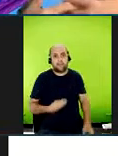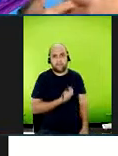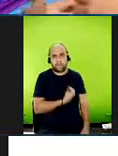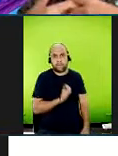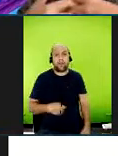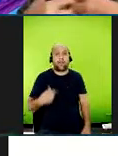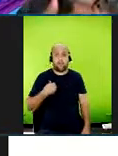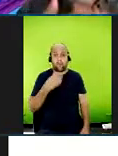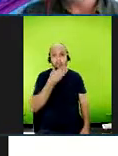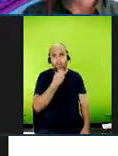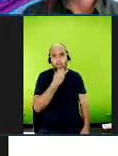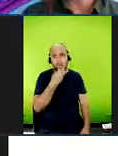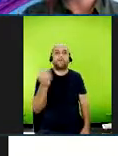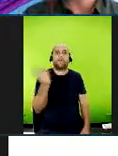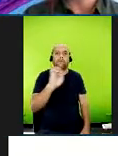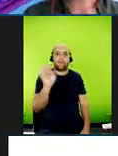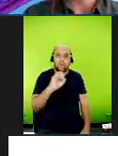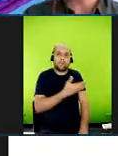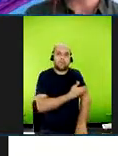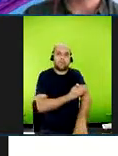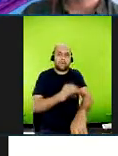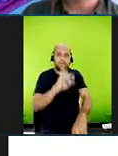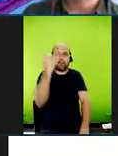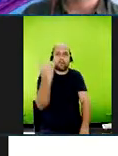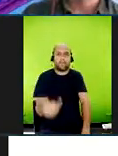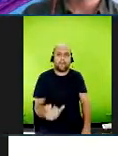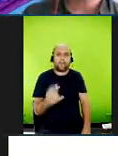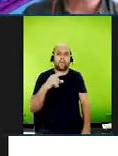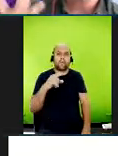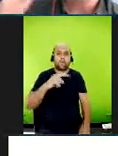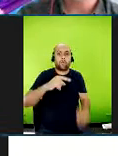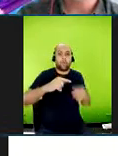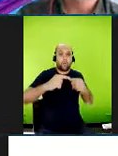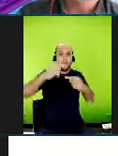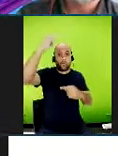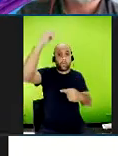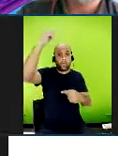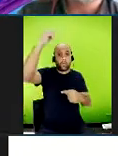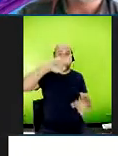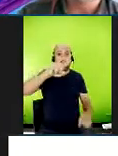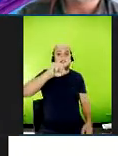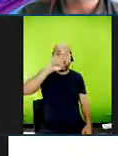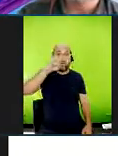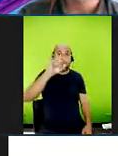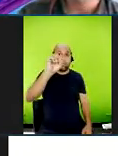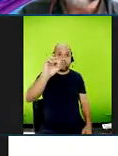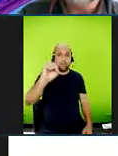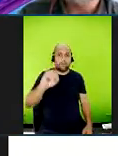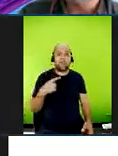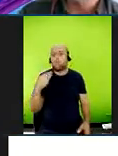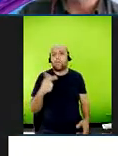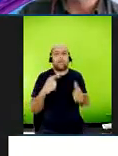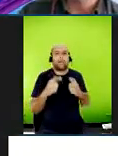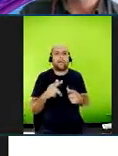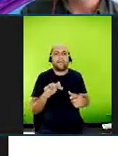Branco magro de 1,80 Esse é o meu lugar de fala eu não tenho lugar de fala de um homem gay negro